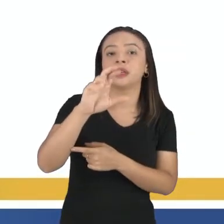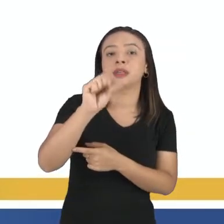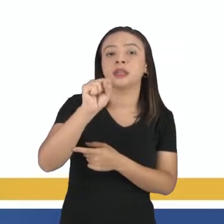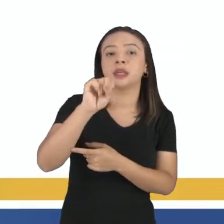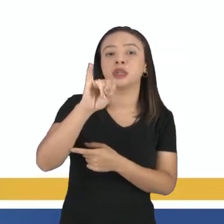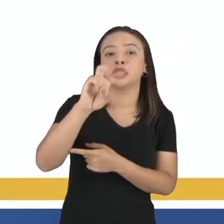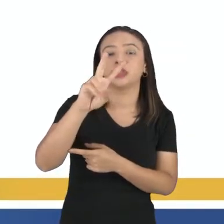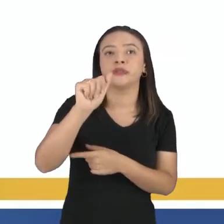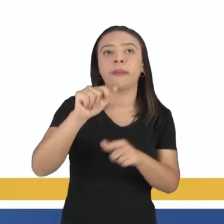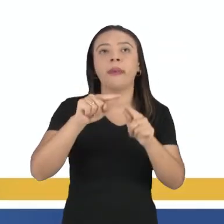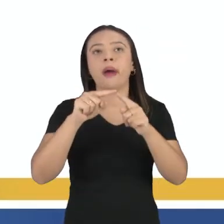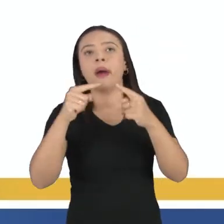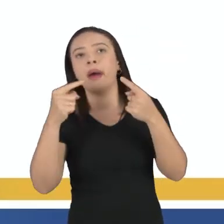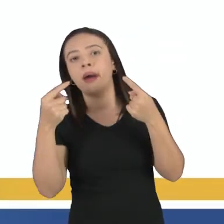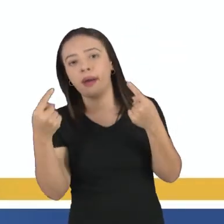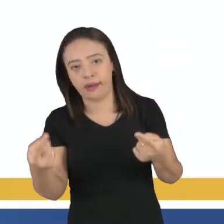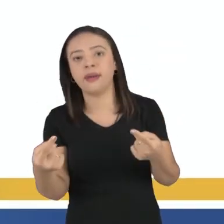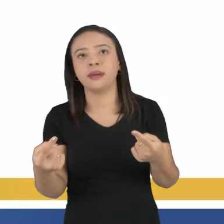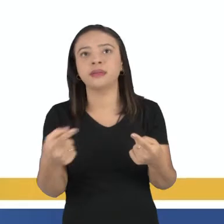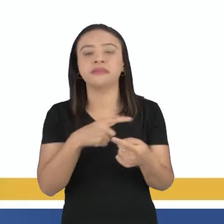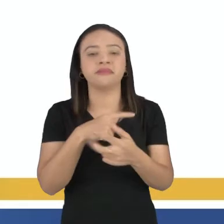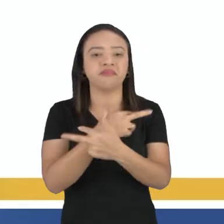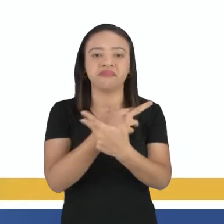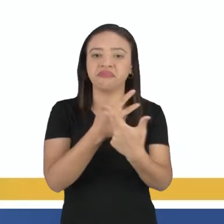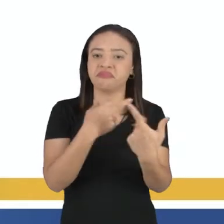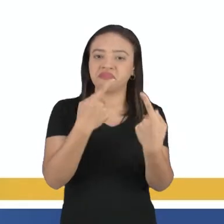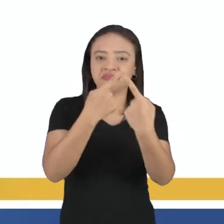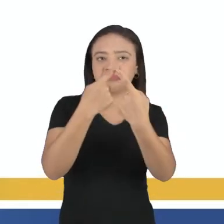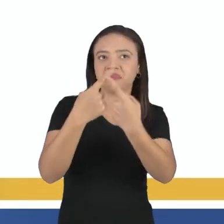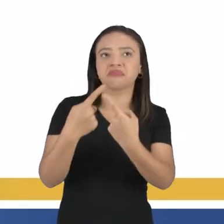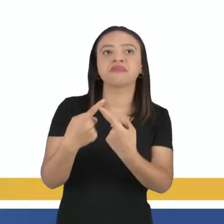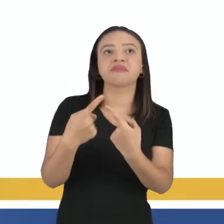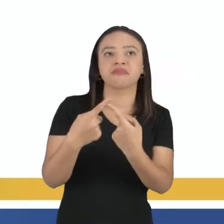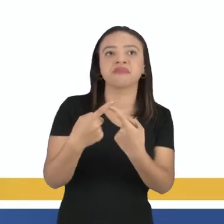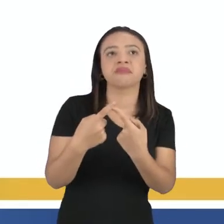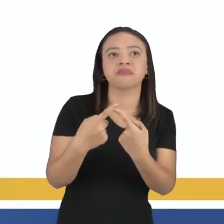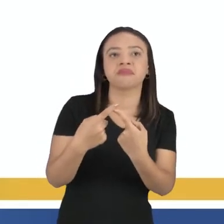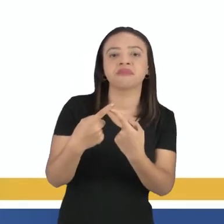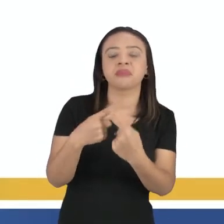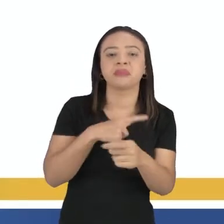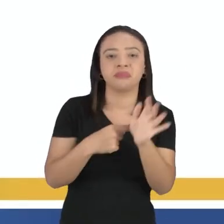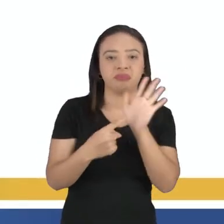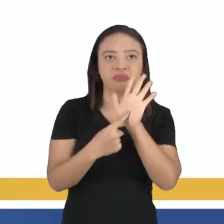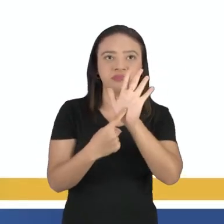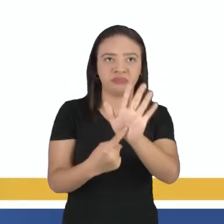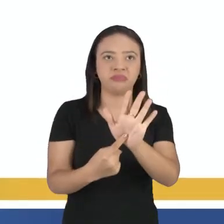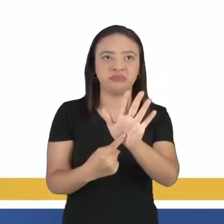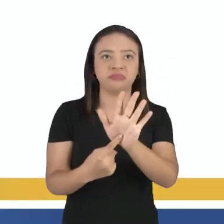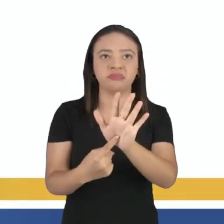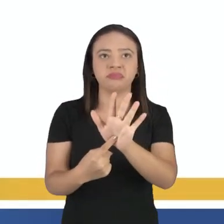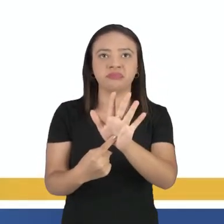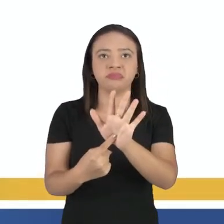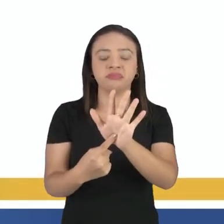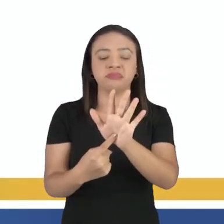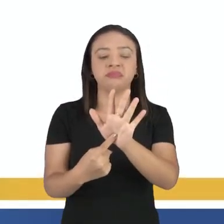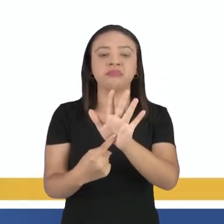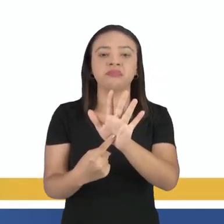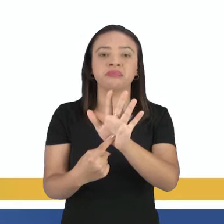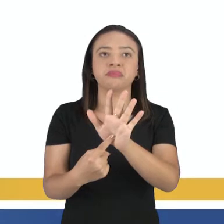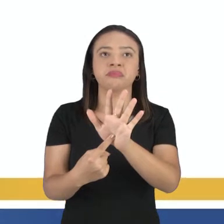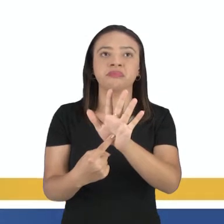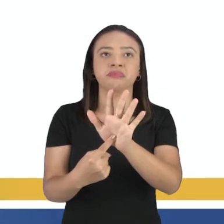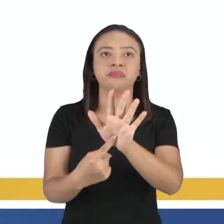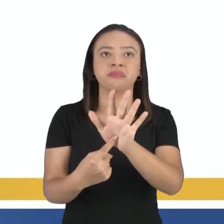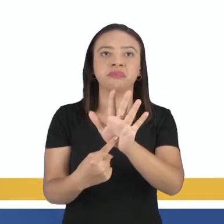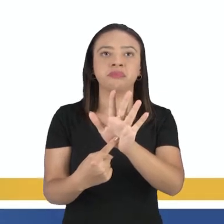porém, todavia, contudo, no entanto, né? Entretanto, tá? E com valor